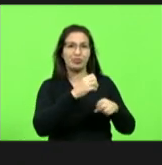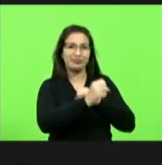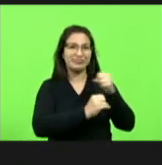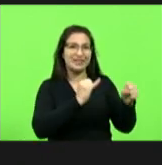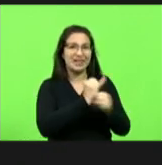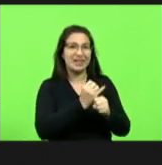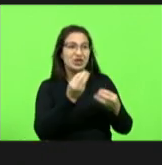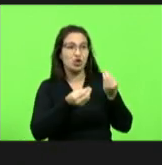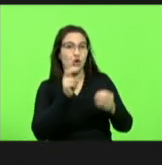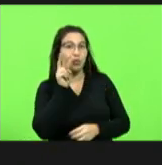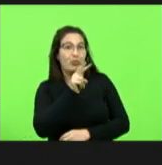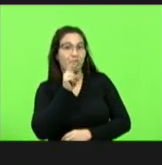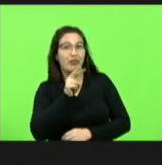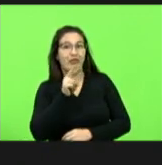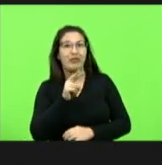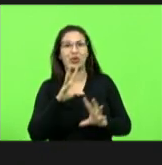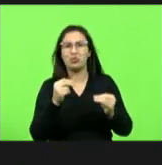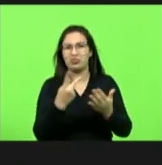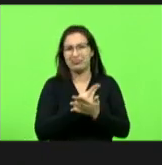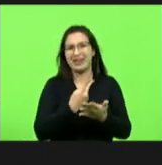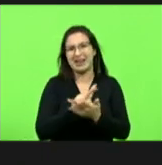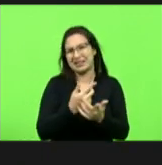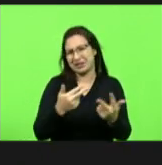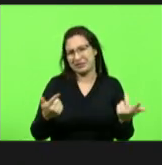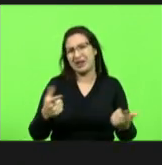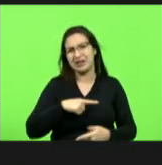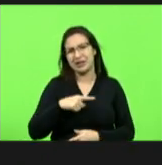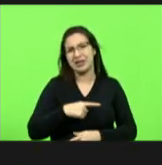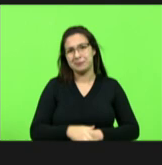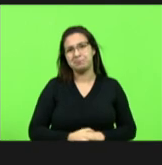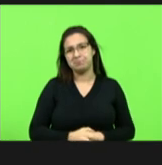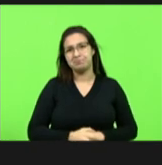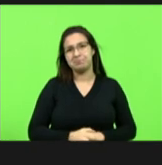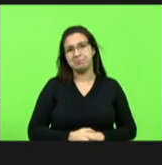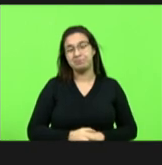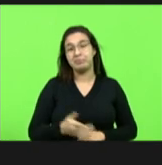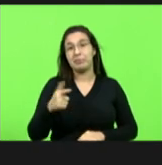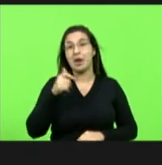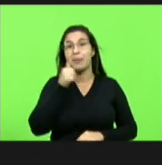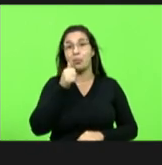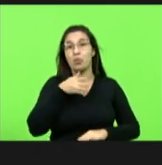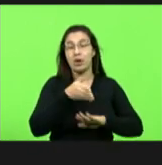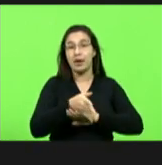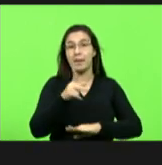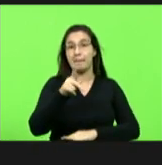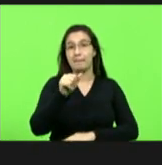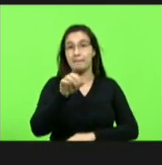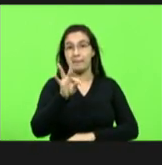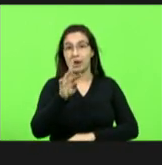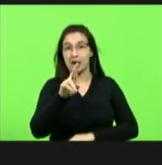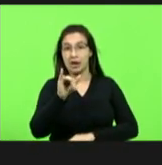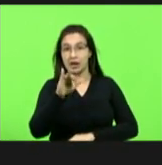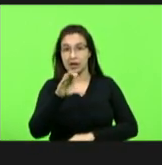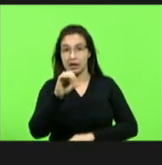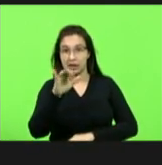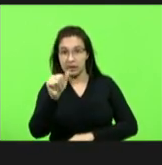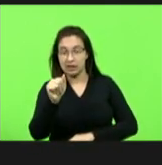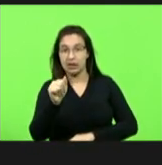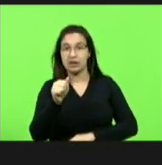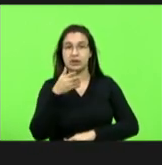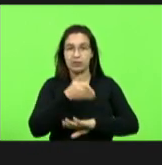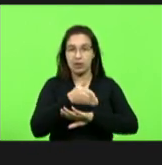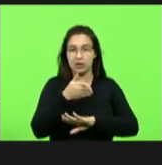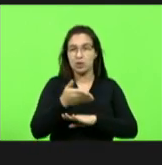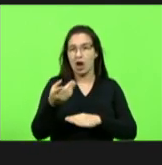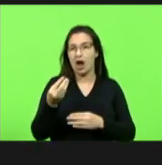Nessa ocasião participou a deputada Patrícia Zimmermann, que é coordenadora das DPCAMs, e ela fez uma analogia